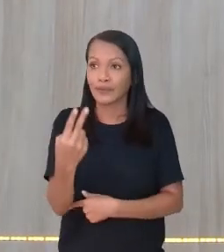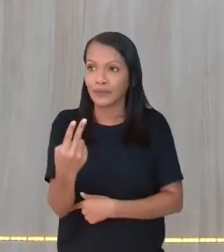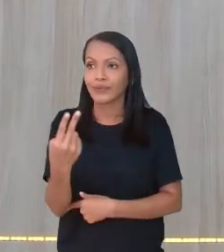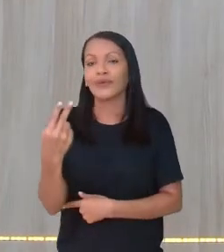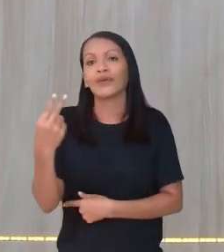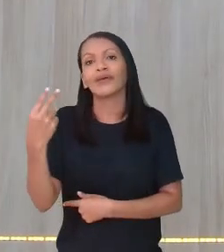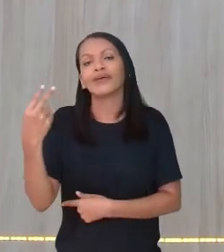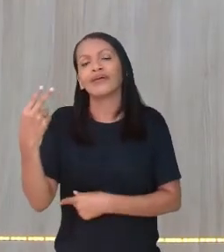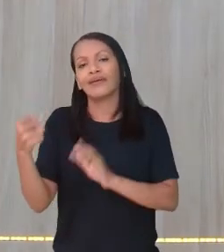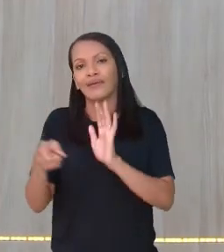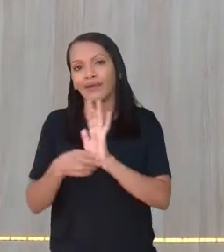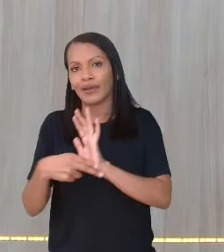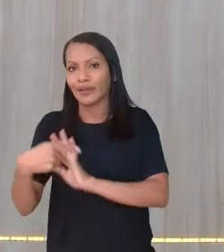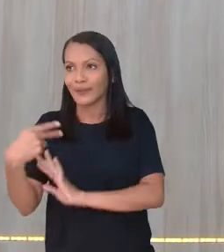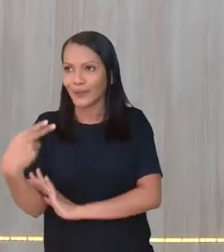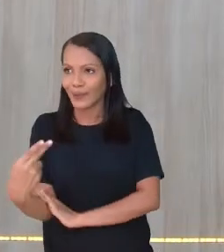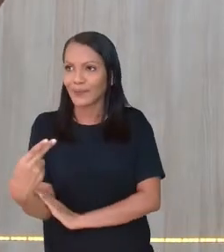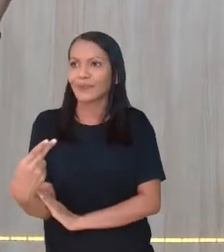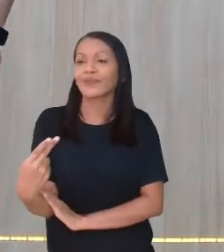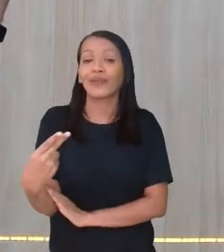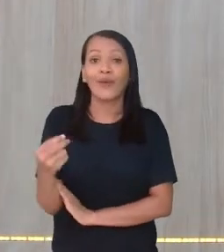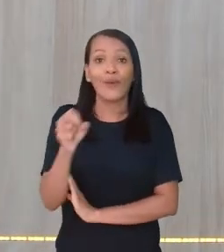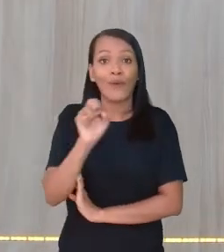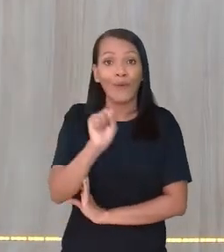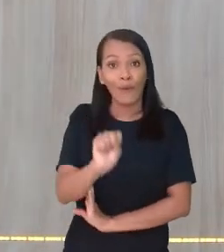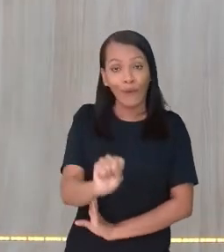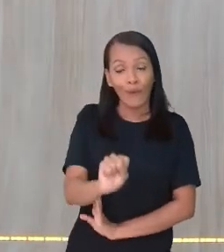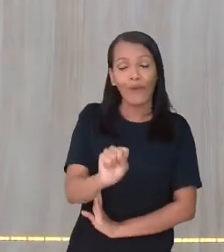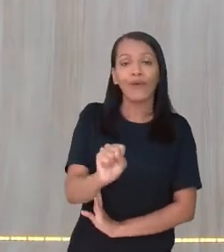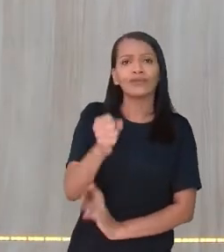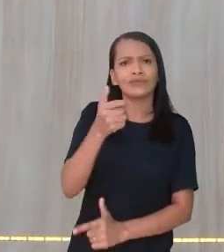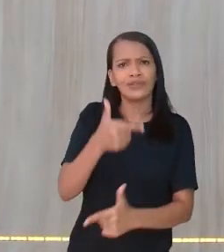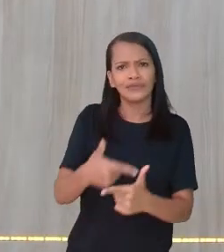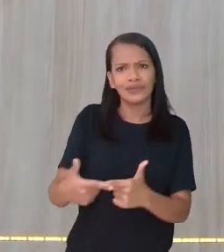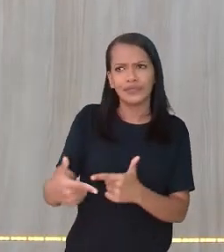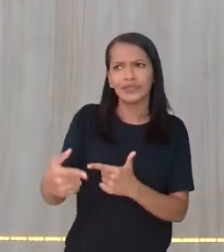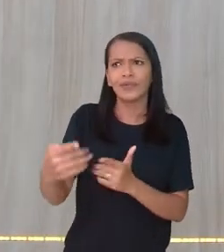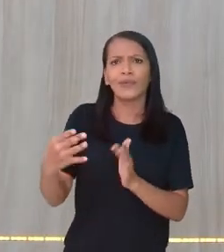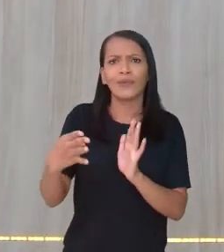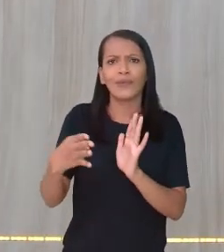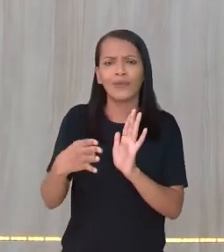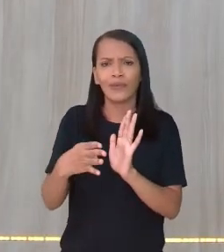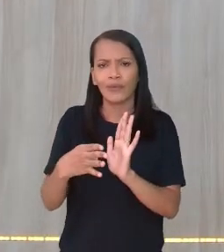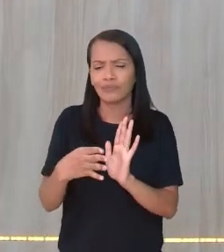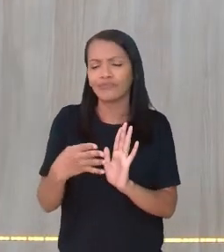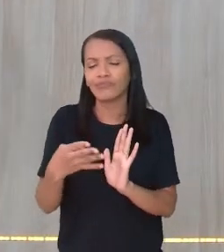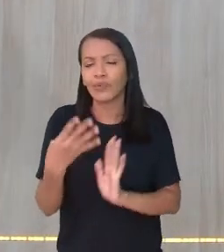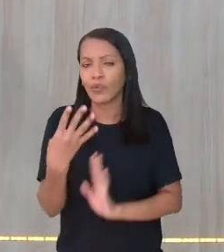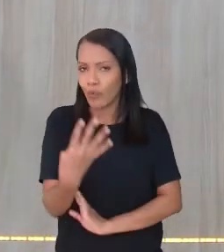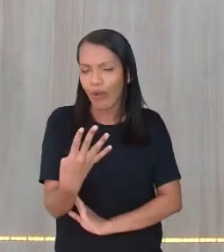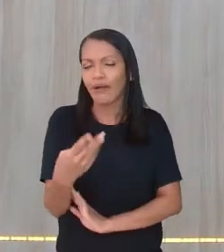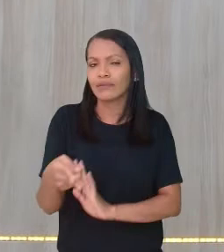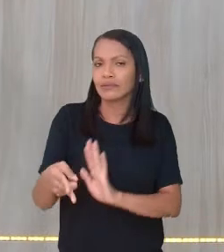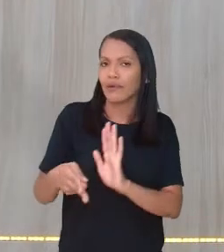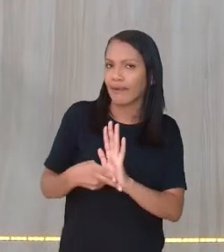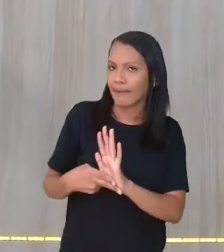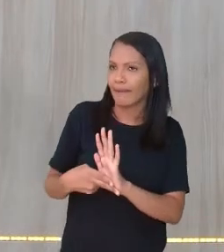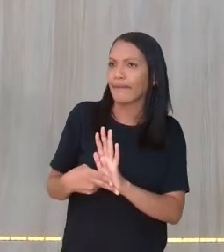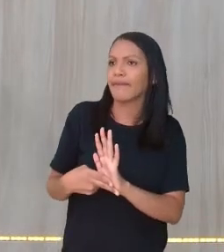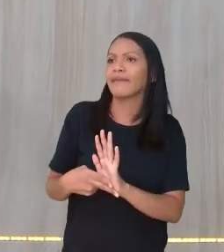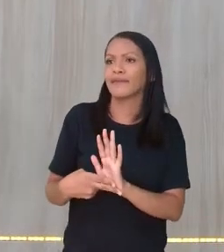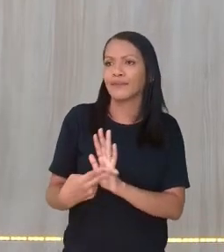equivalente, certo? Então, quando a gente vai encontrando aí as frações equivalentes e